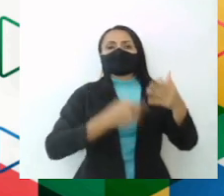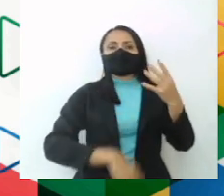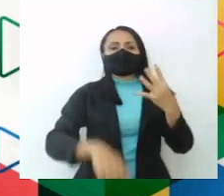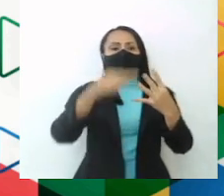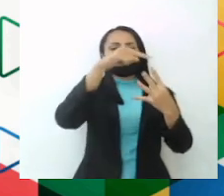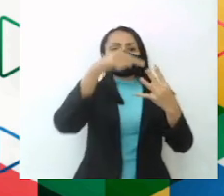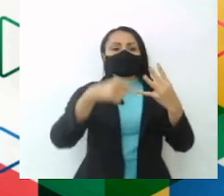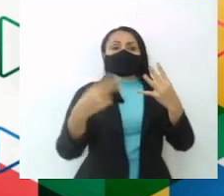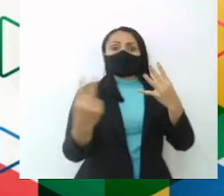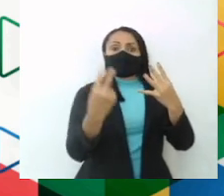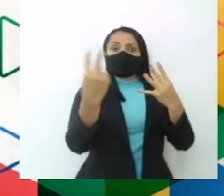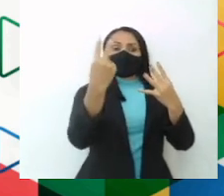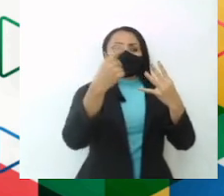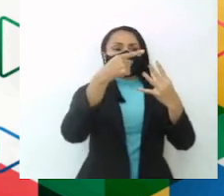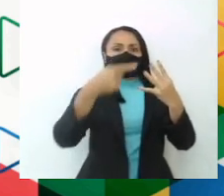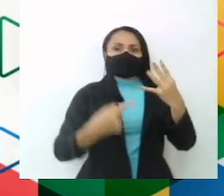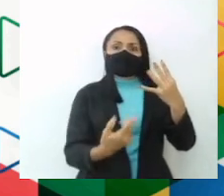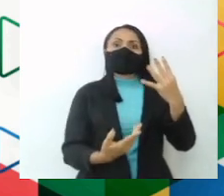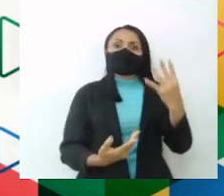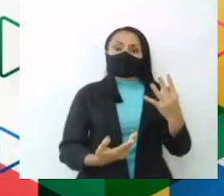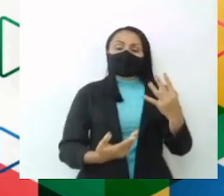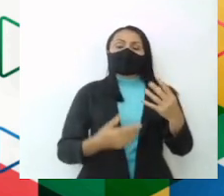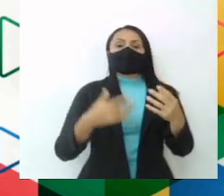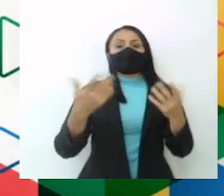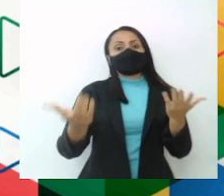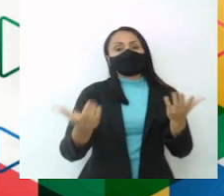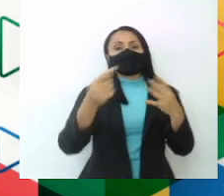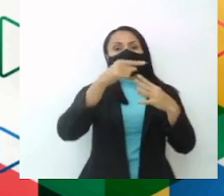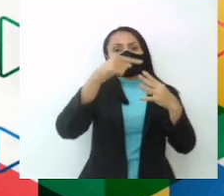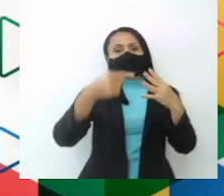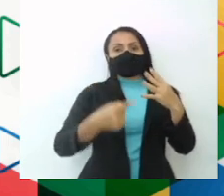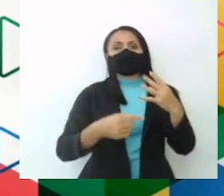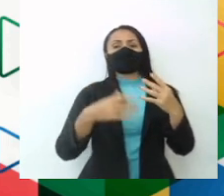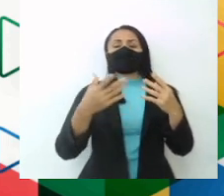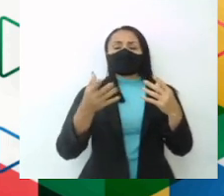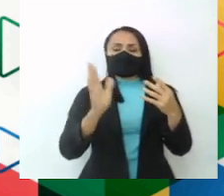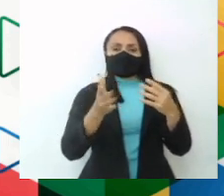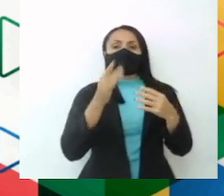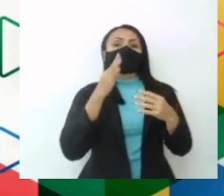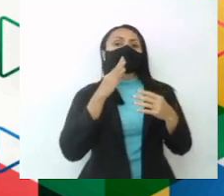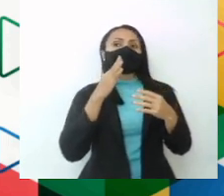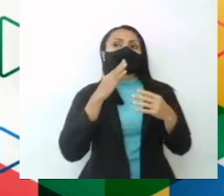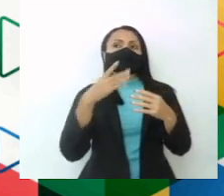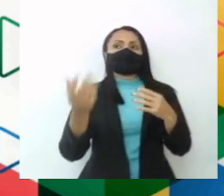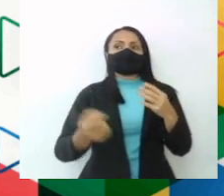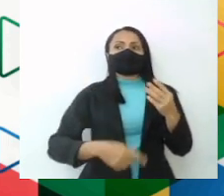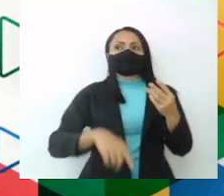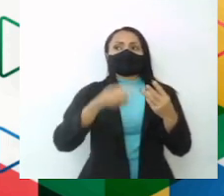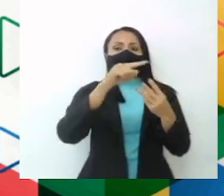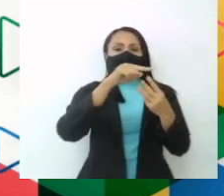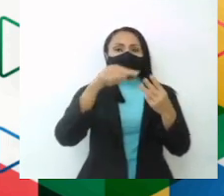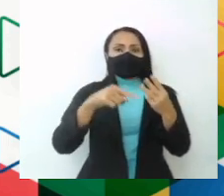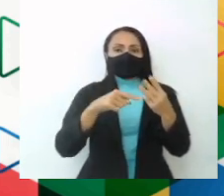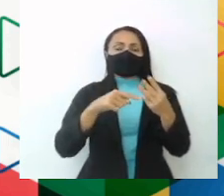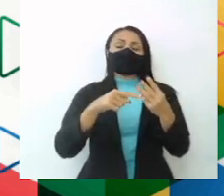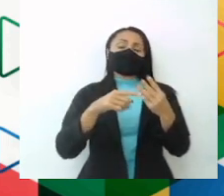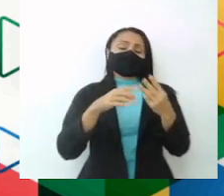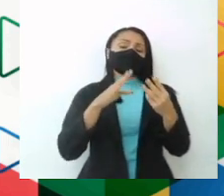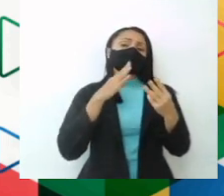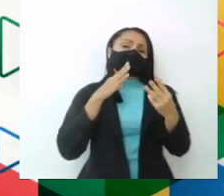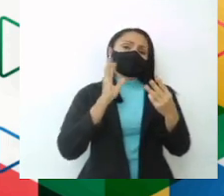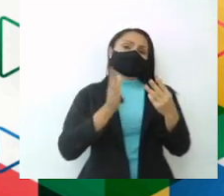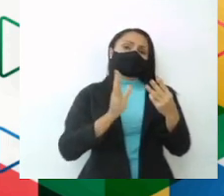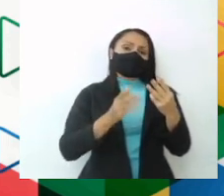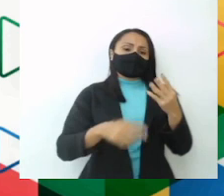quatro valores, dos quais, desses 4, a gente já conhece aí 3 deles. Então, o quarto